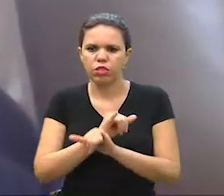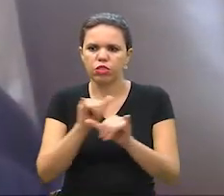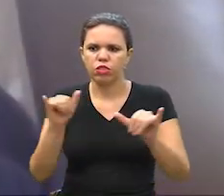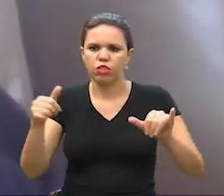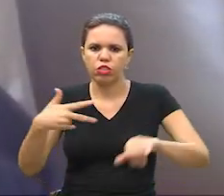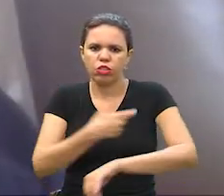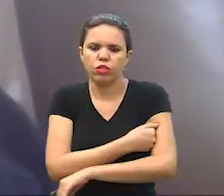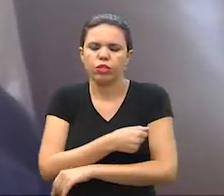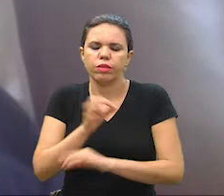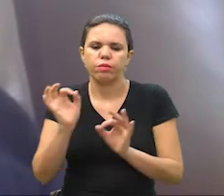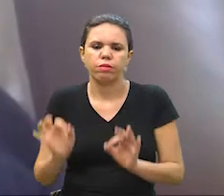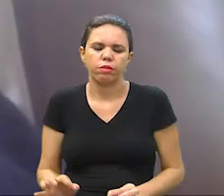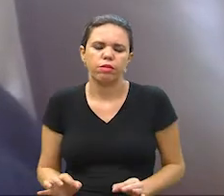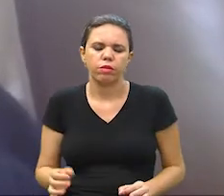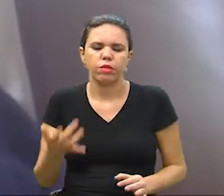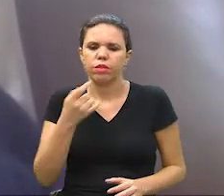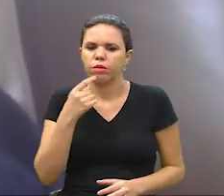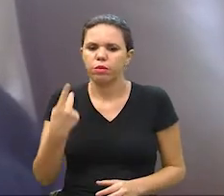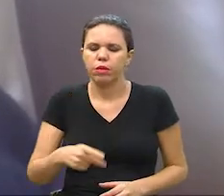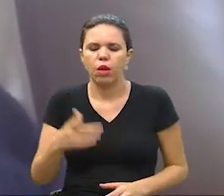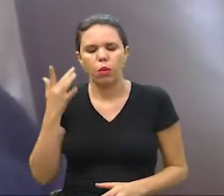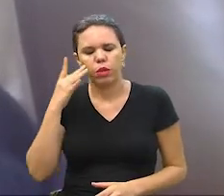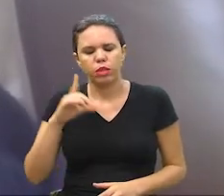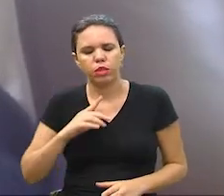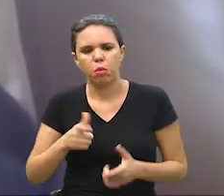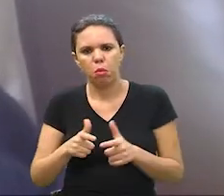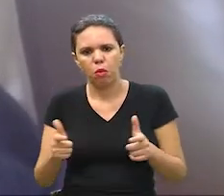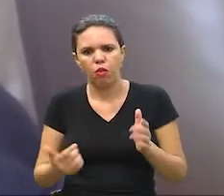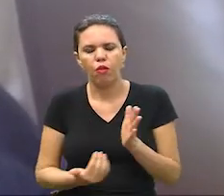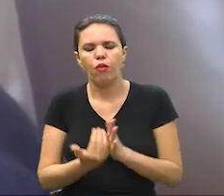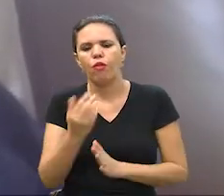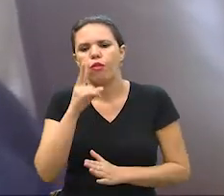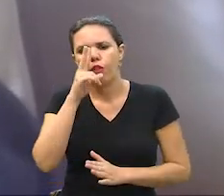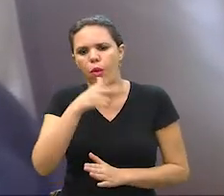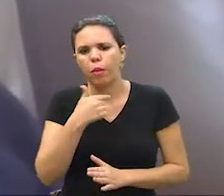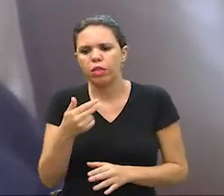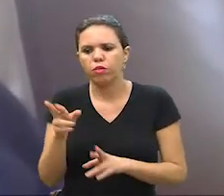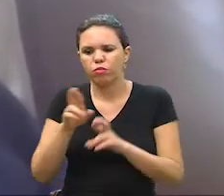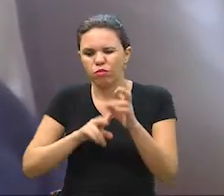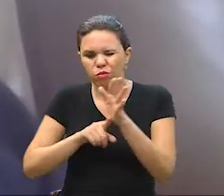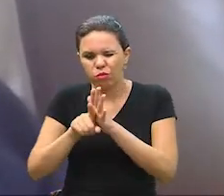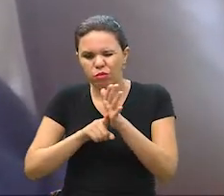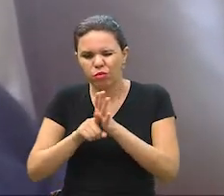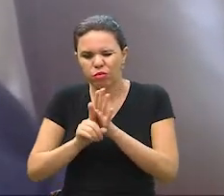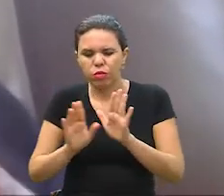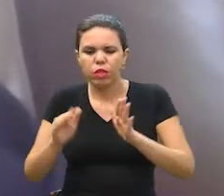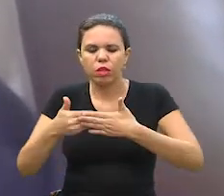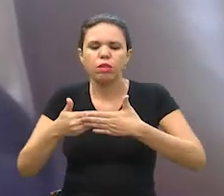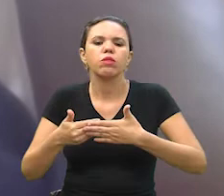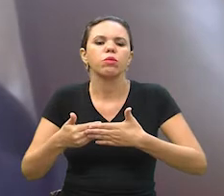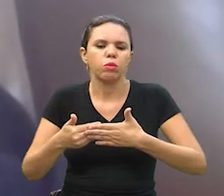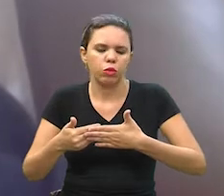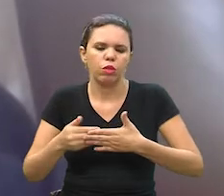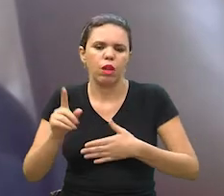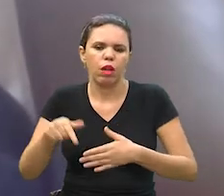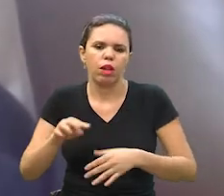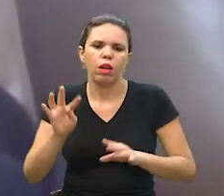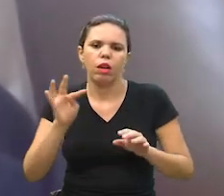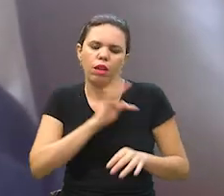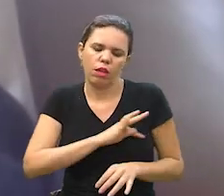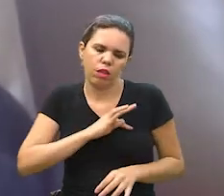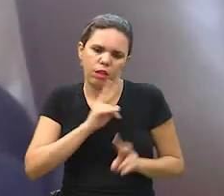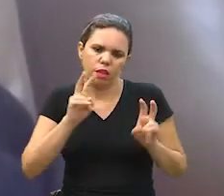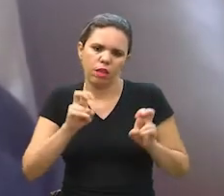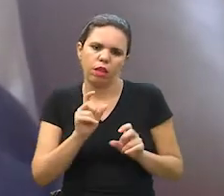de vacinação, eu acho que nós temos que intensificar a questão do rastreamento e do bloqueio, que é um termo técnico, mas